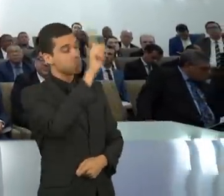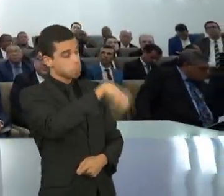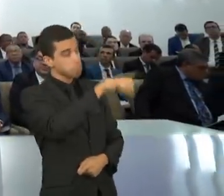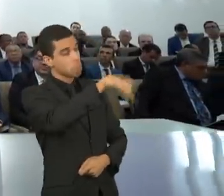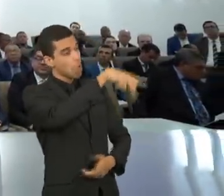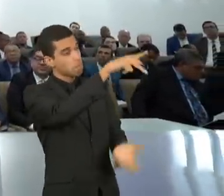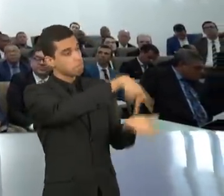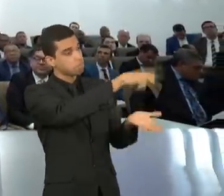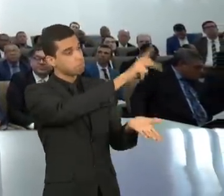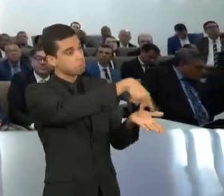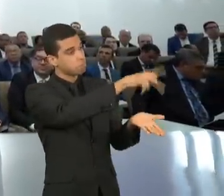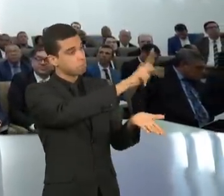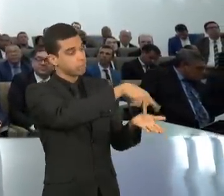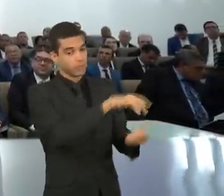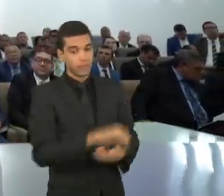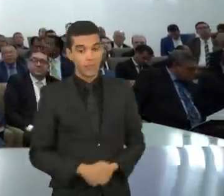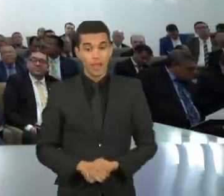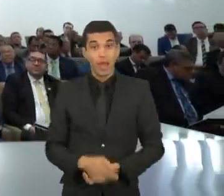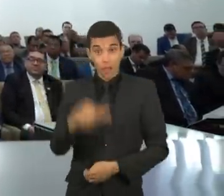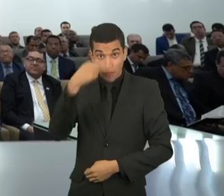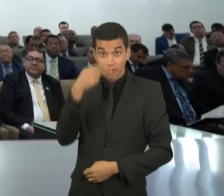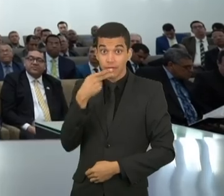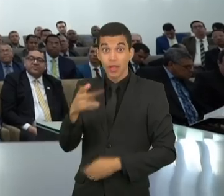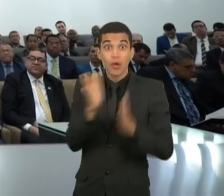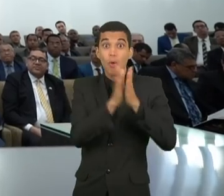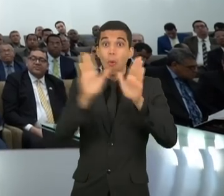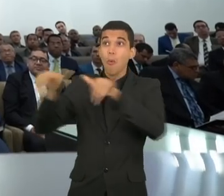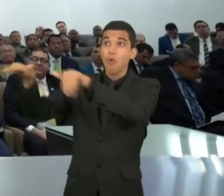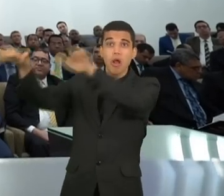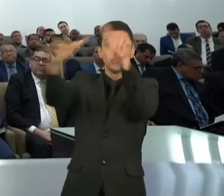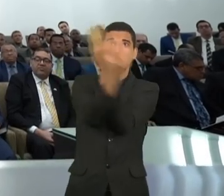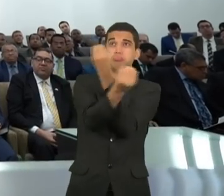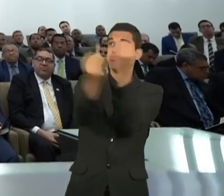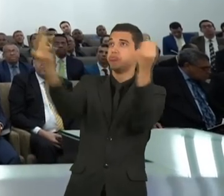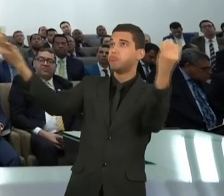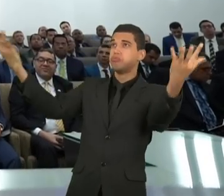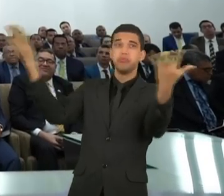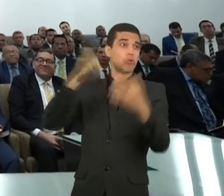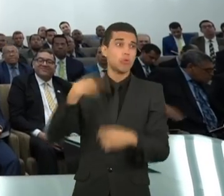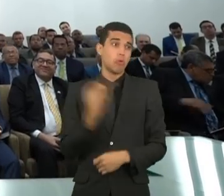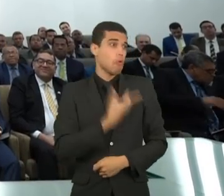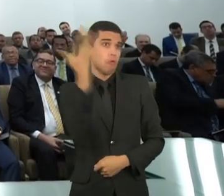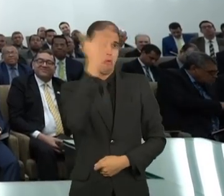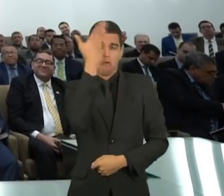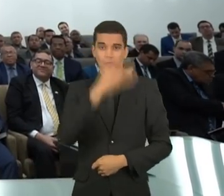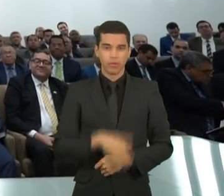Aí o crente diz: tem milhões e bilhões e milhões de anjos que a gente não vê. Mentira.